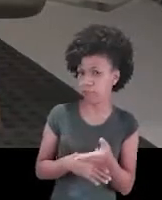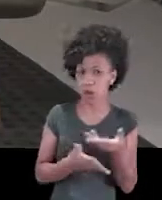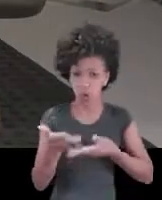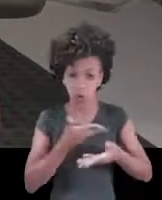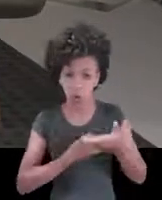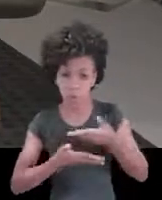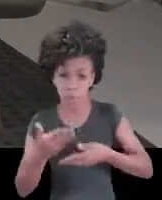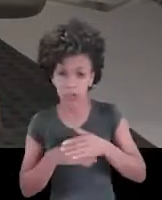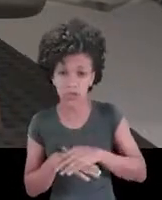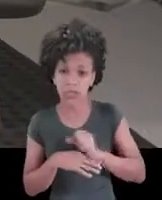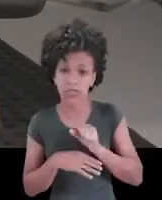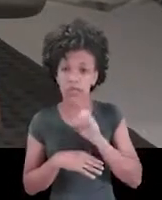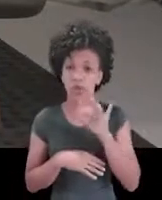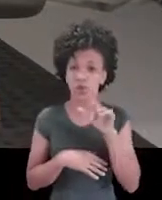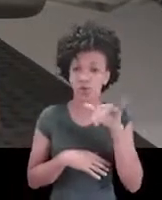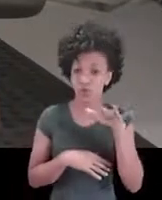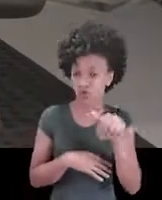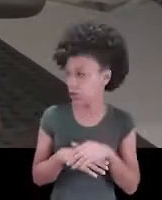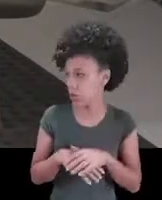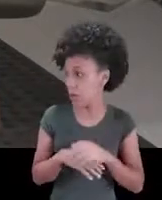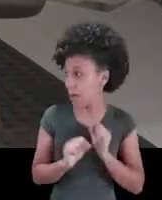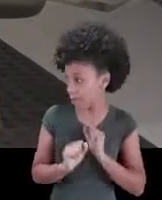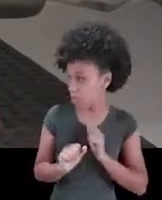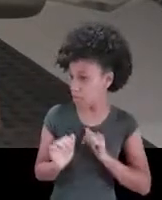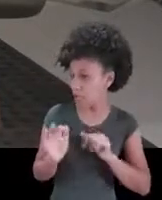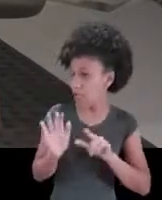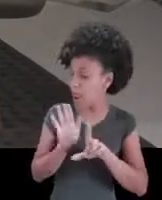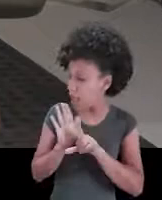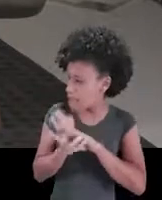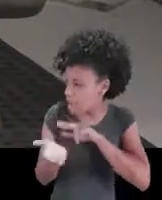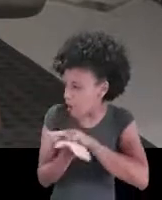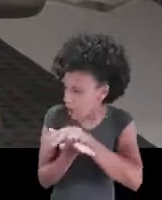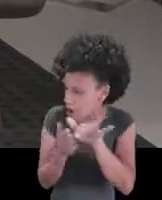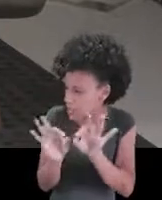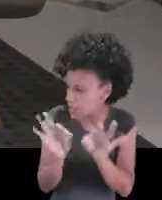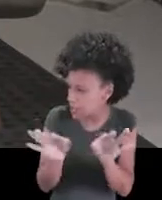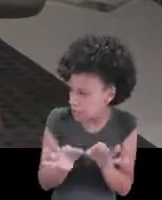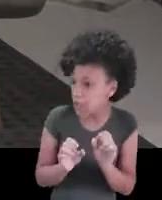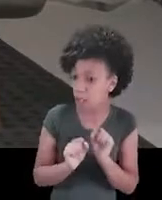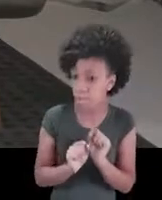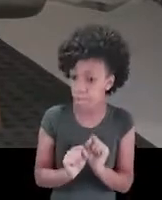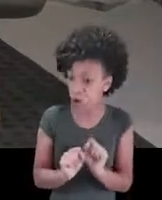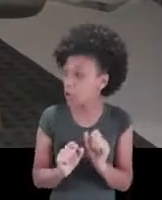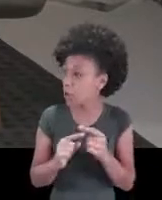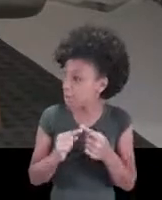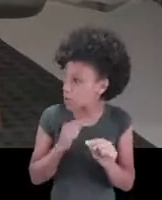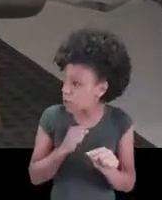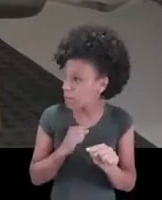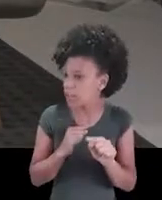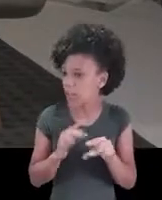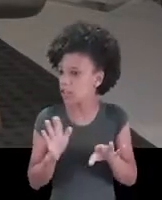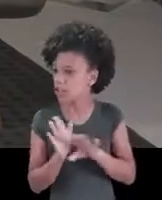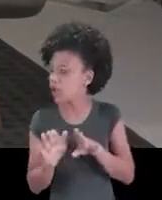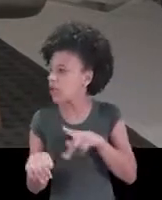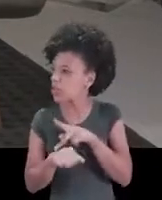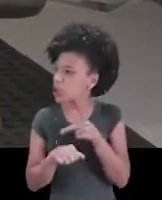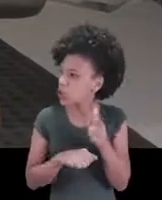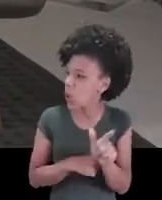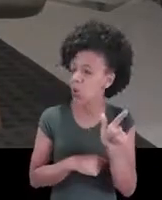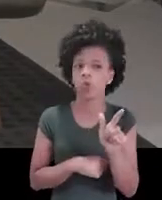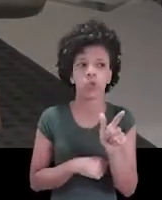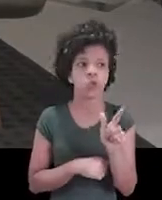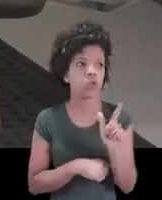compartilha escatologia entra no meu pai depois criar várias leãozinhos que podem banir quem entra no teu país olha que